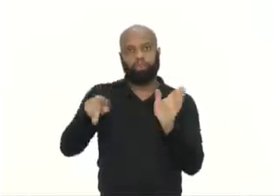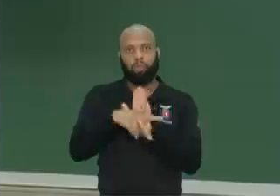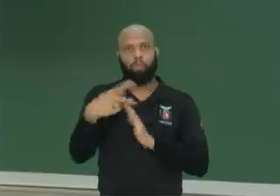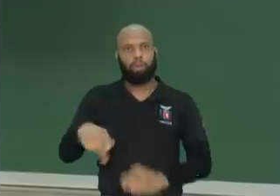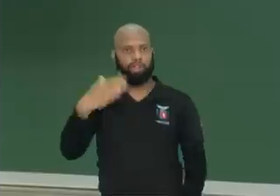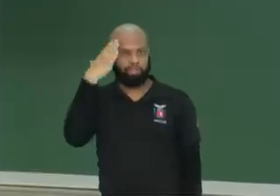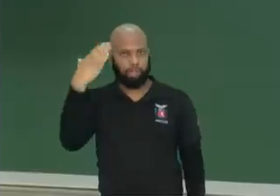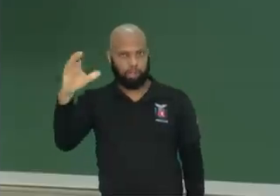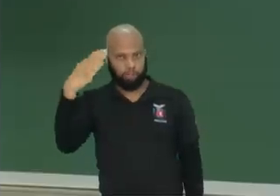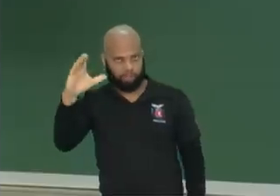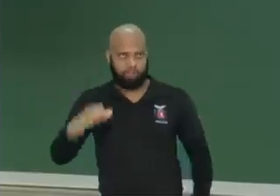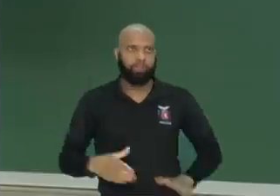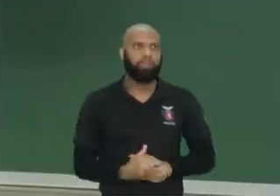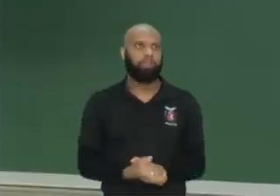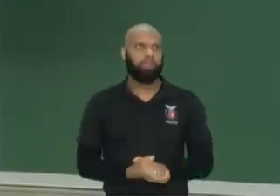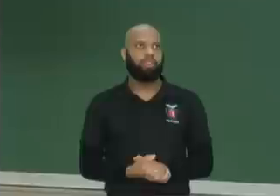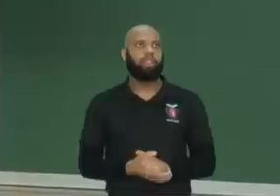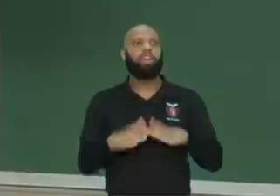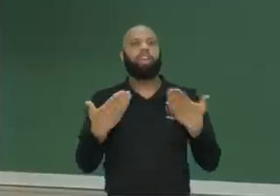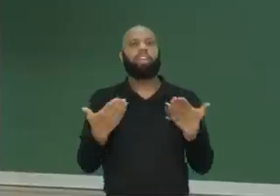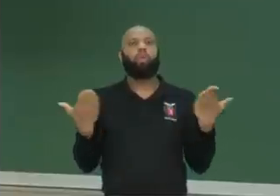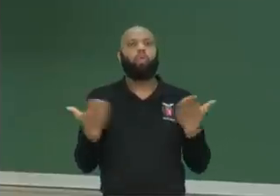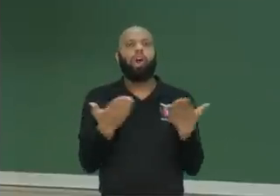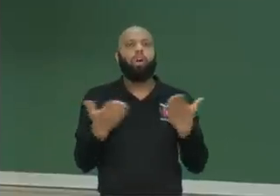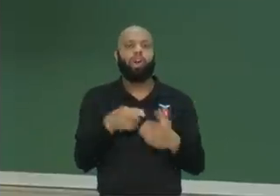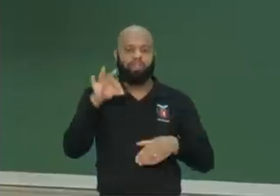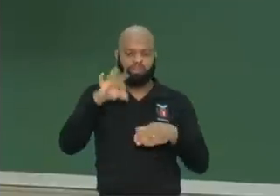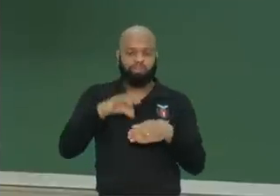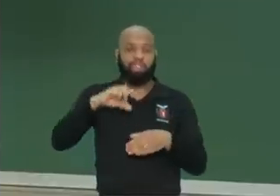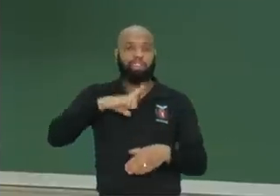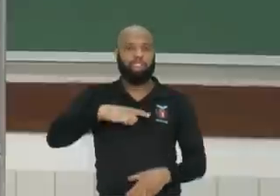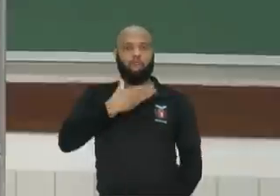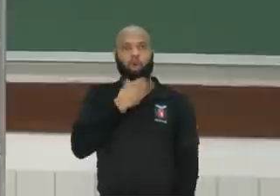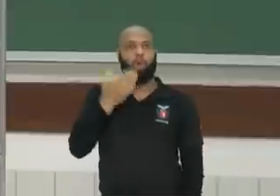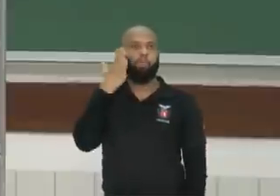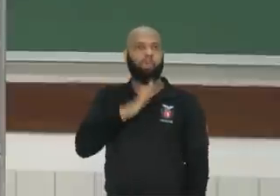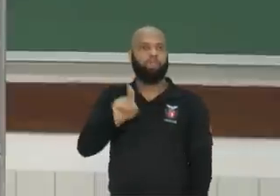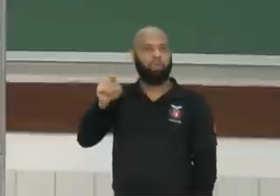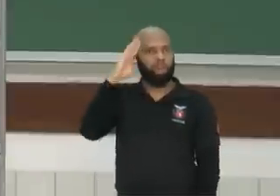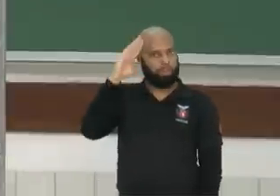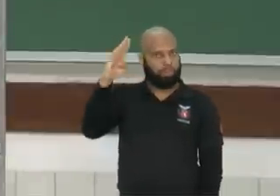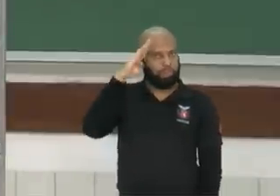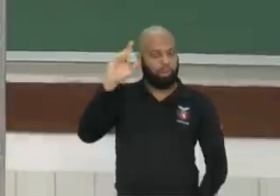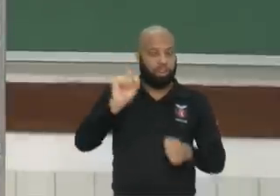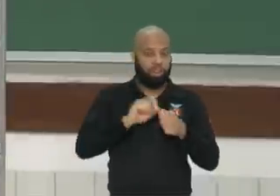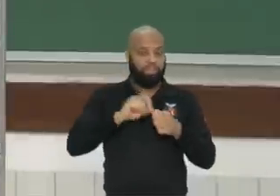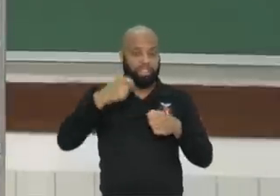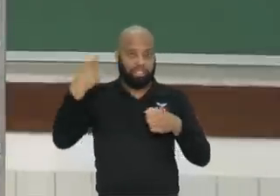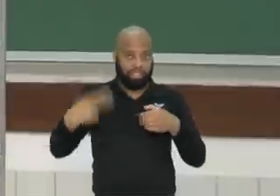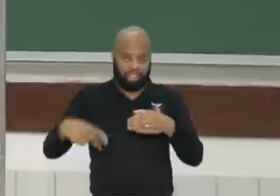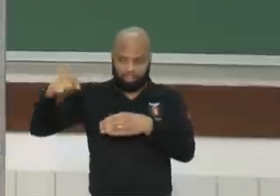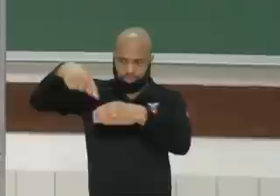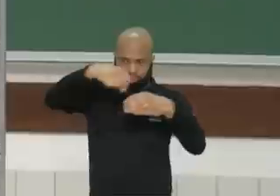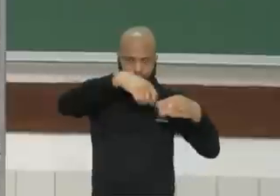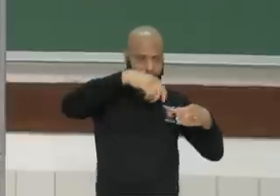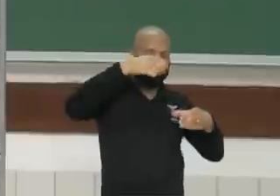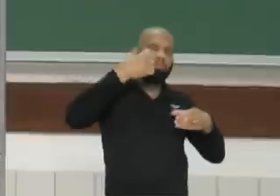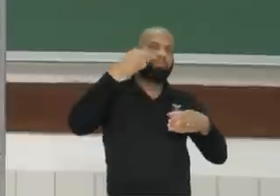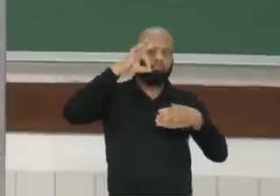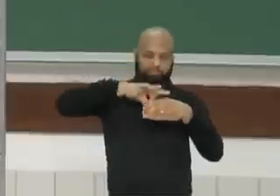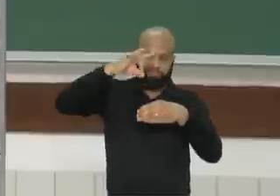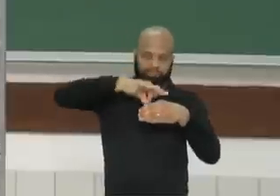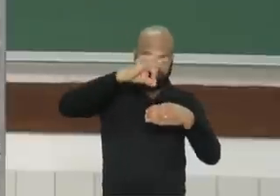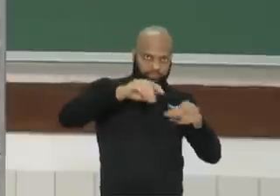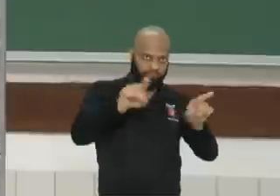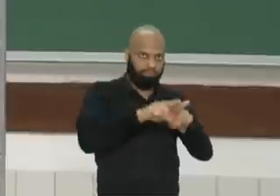de Curitiba. Pessoal, o ciclo da erva mate. O Barão de Serra Azul, então, foi um dos principais produtores de erva mate do estado e